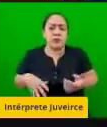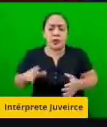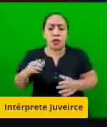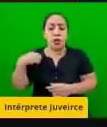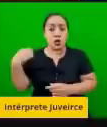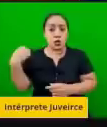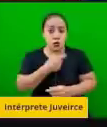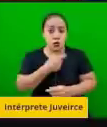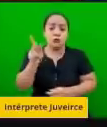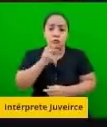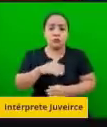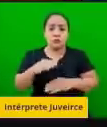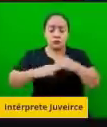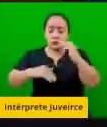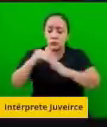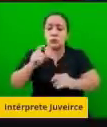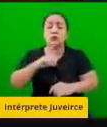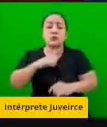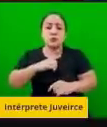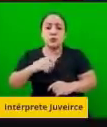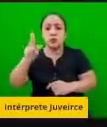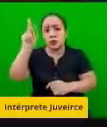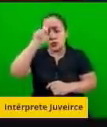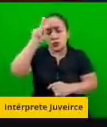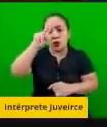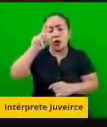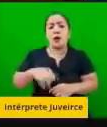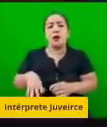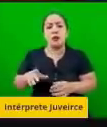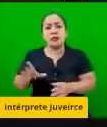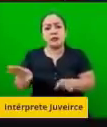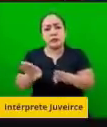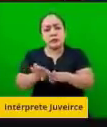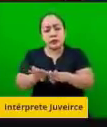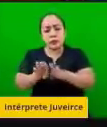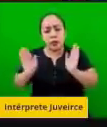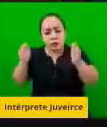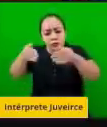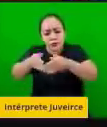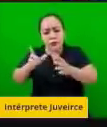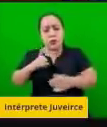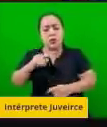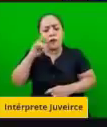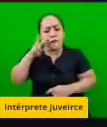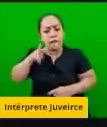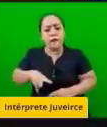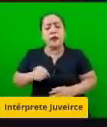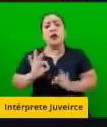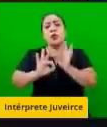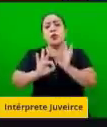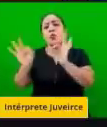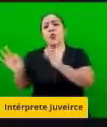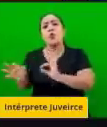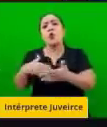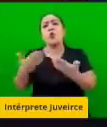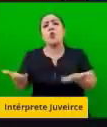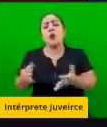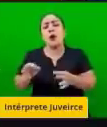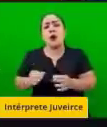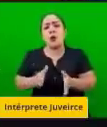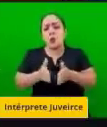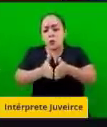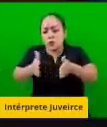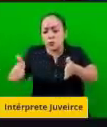apenas atentos ao período relembrado, representado, né, mas atentos também ao ano